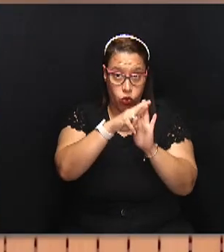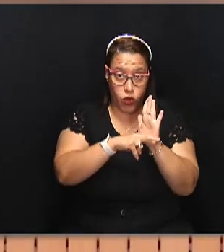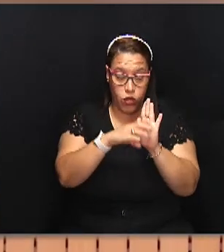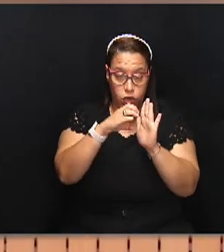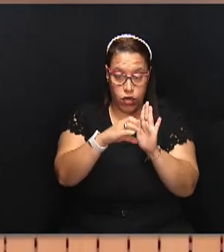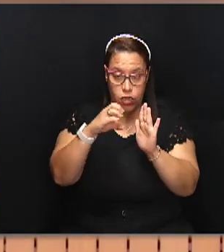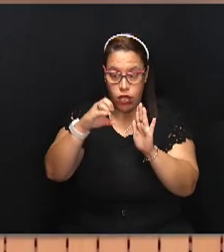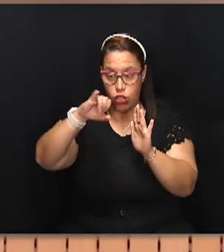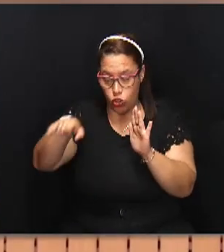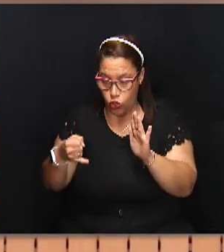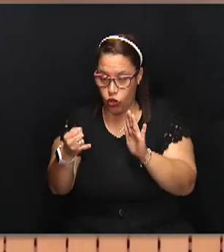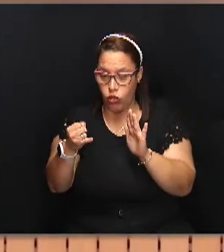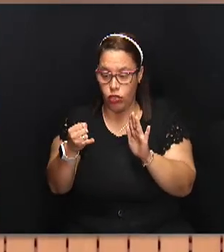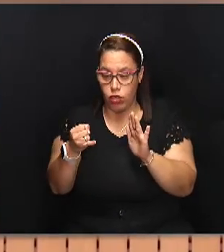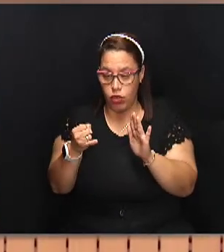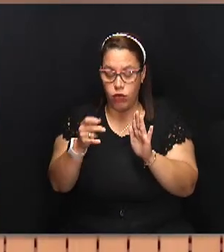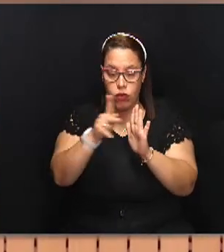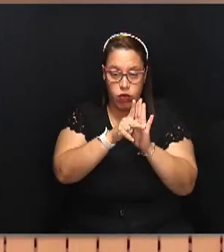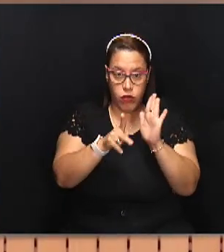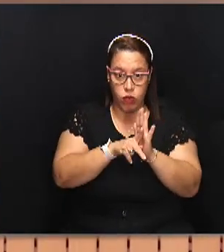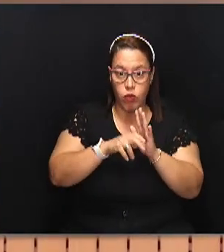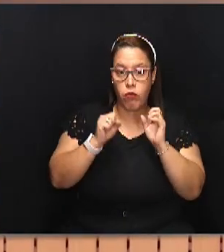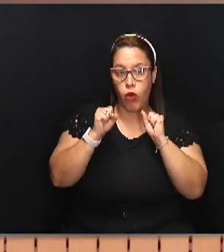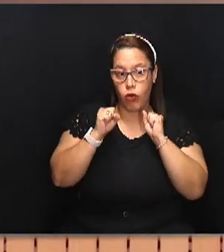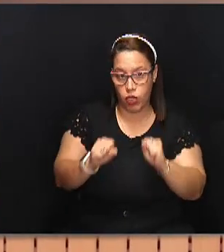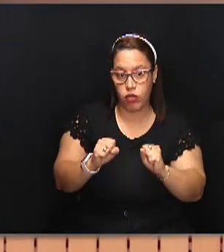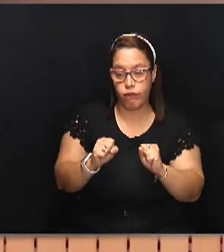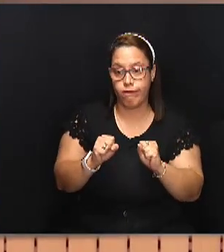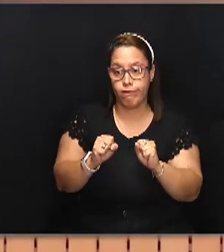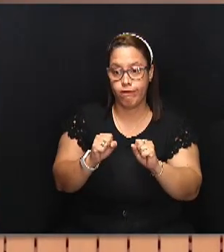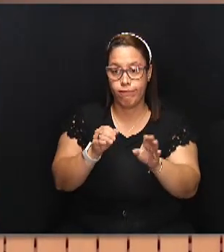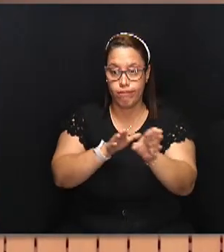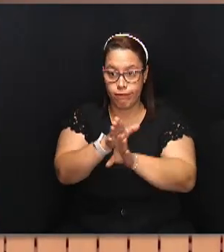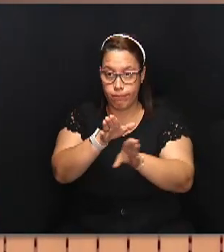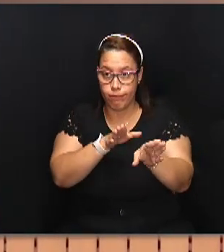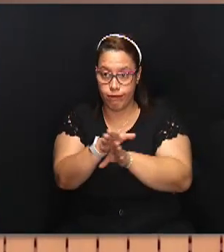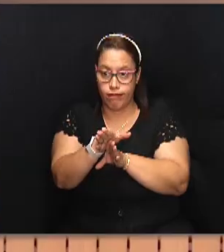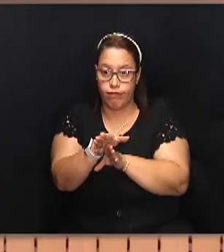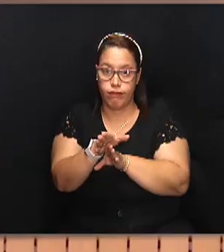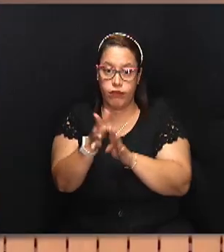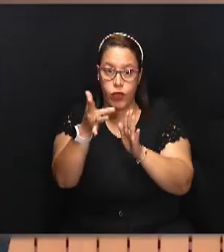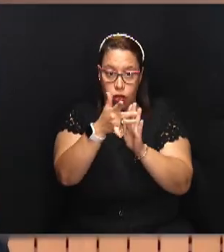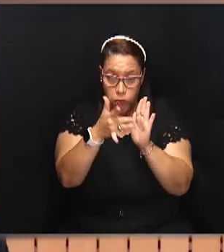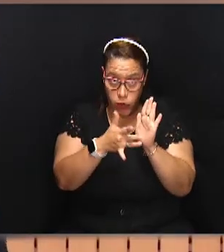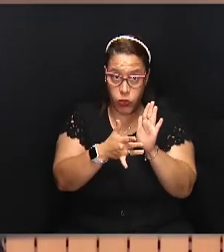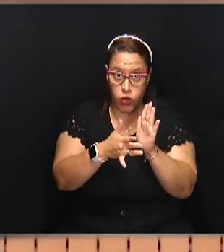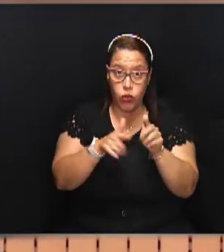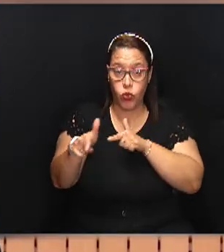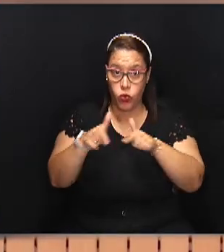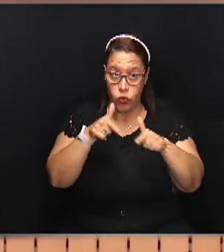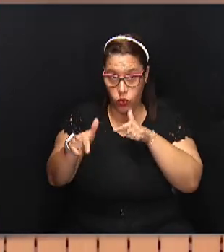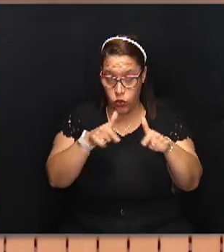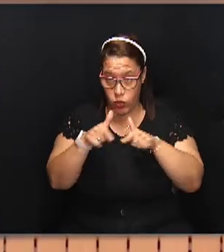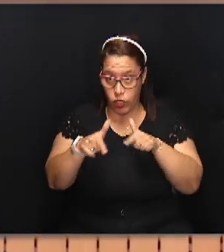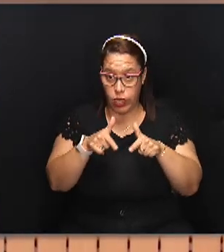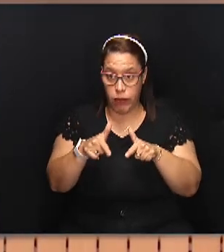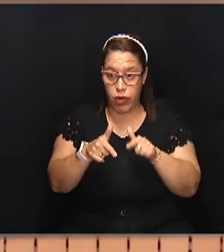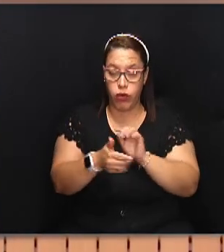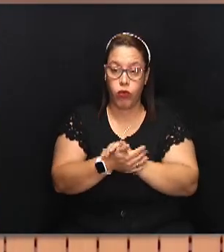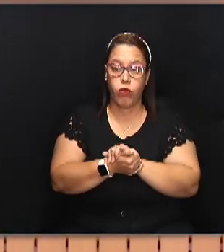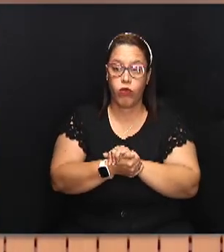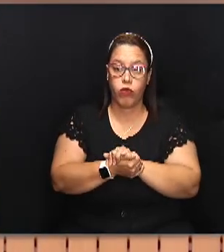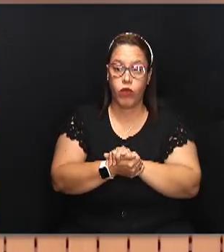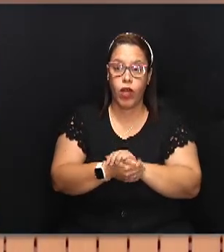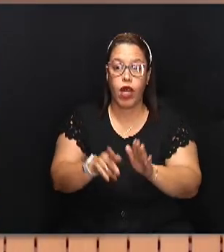CCJ deles, para que esse projeto possa, então, ser encaminhado à pauta dos trabalhos do Senado Federal.